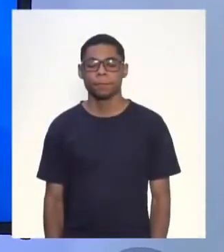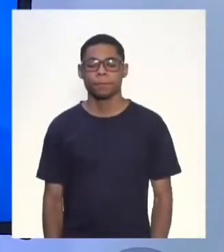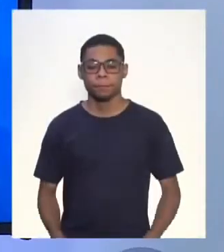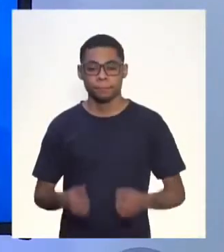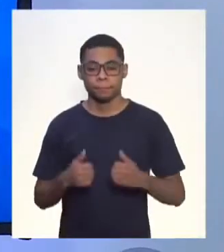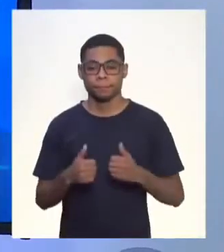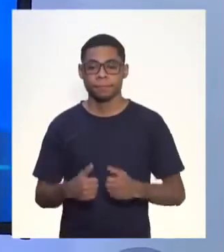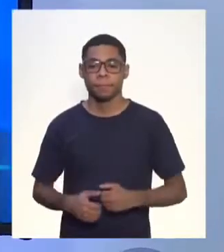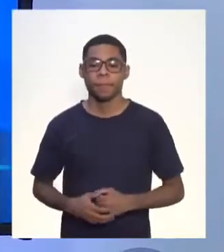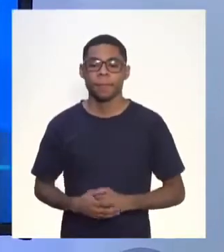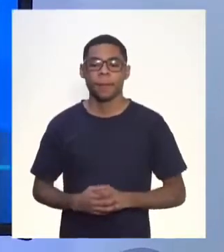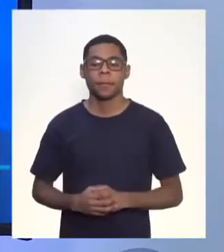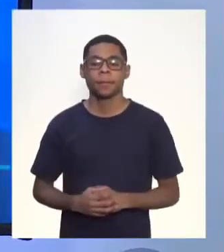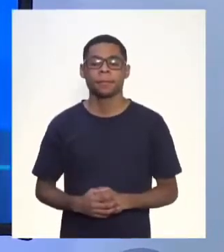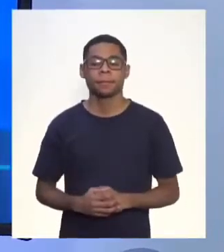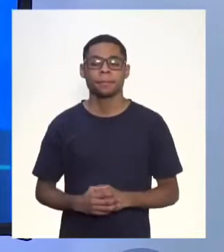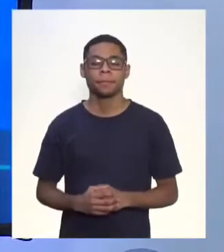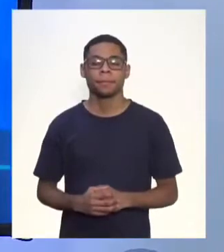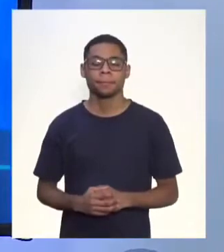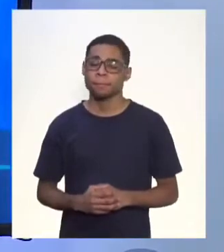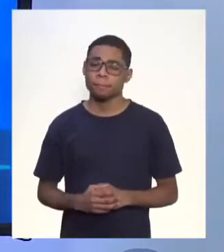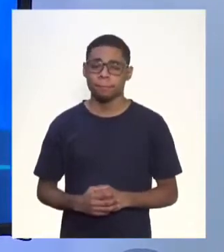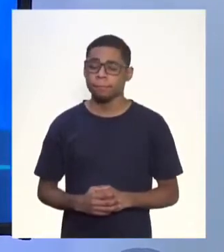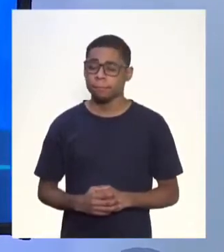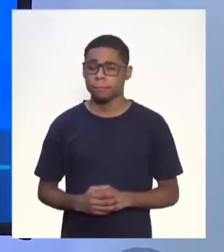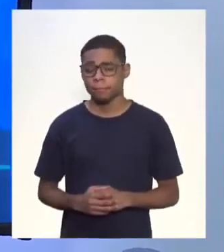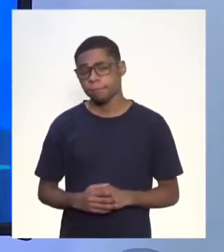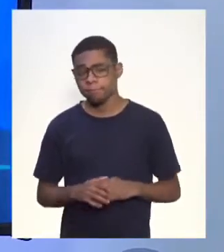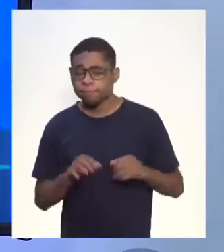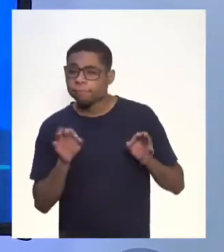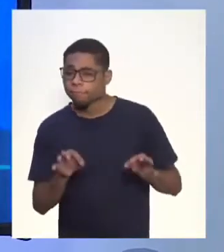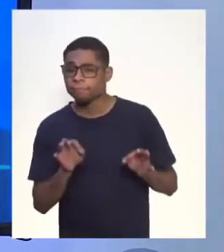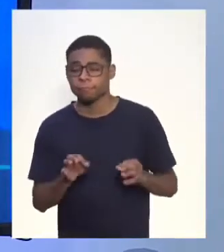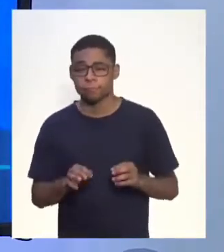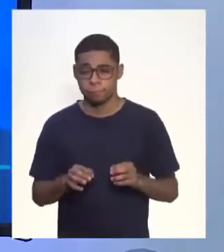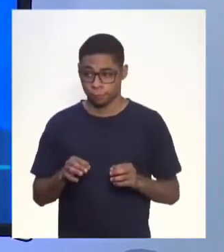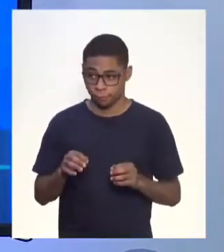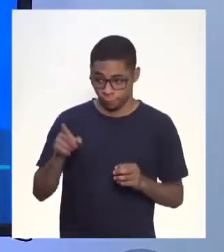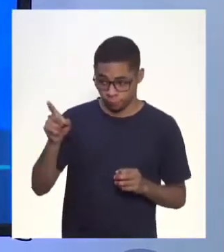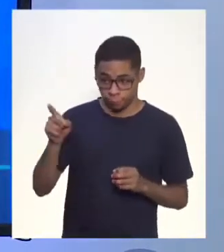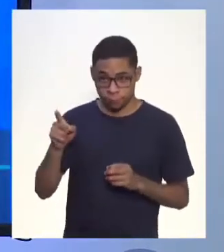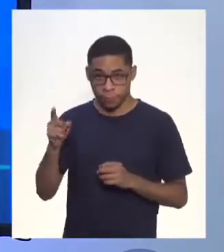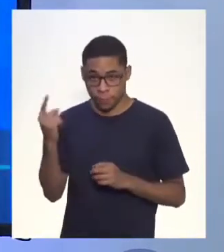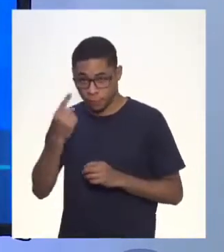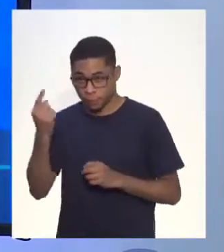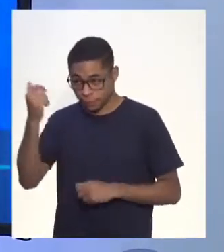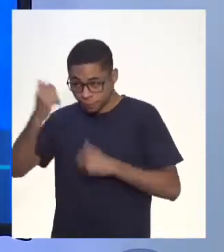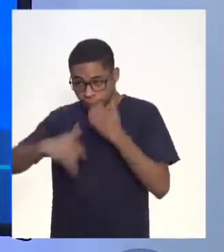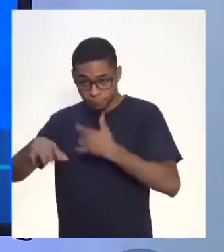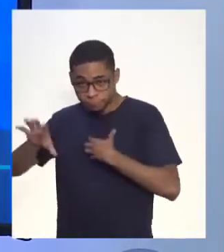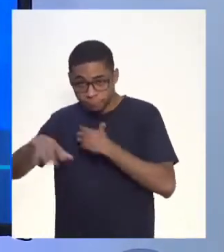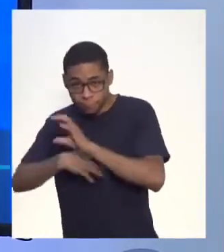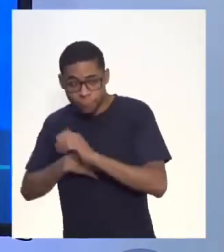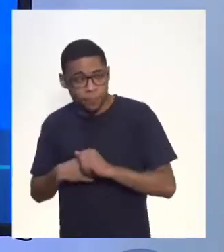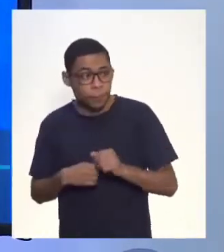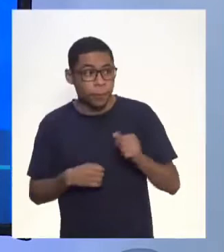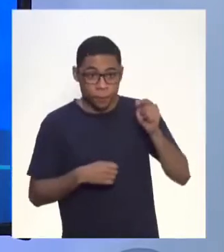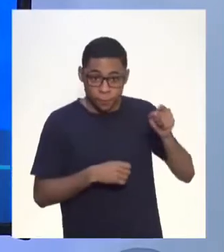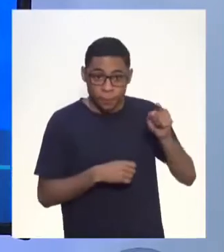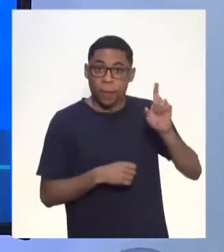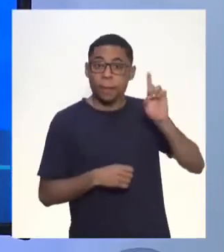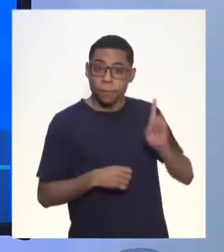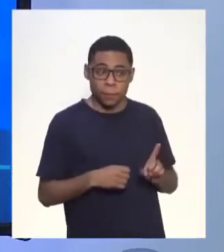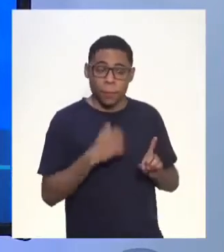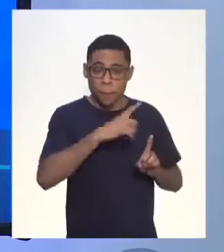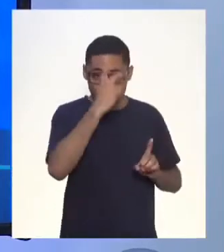Ok, então vamos lá. Provavelmente vocês perceberam que a diferença é que no primeiro texto, no caso lá o podcast do professor